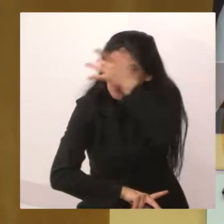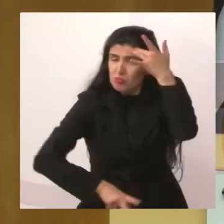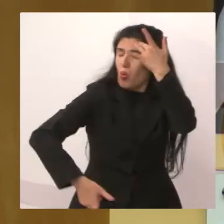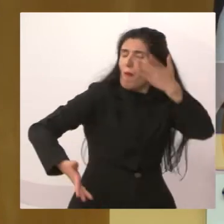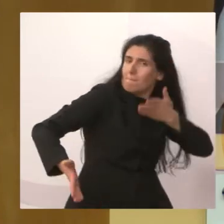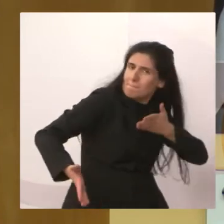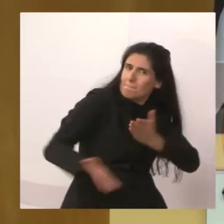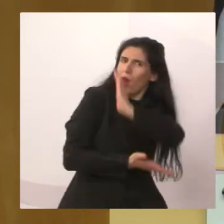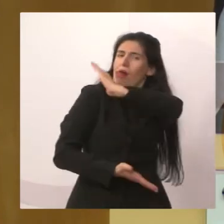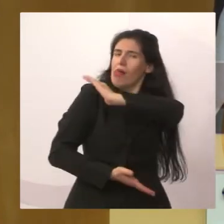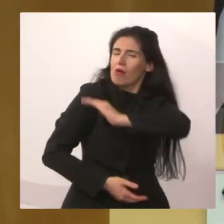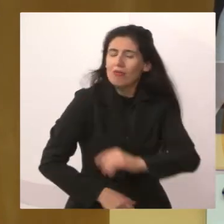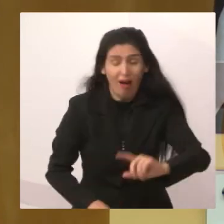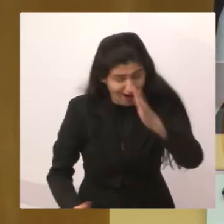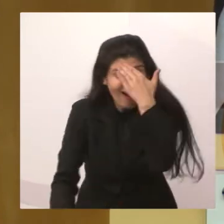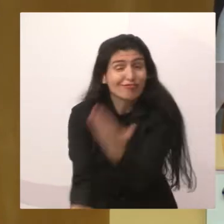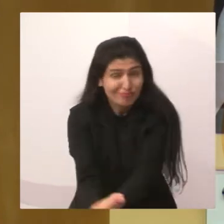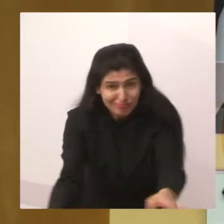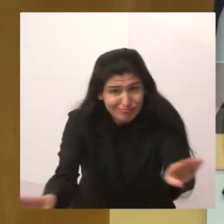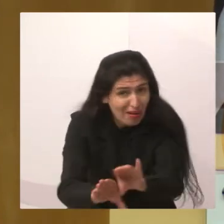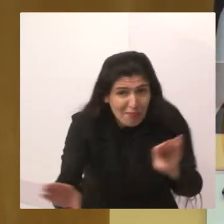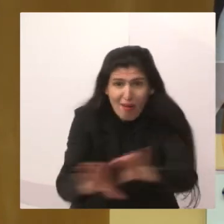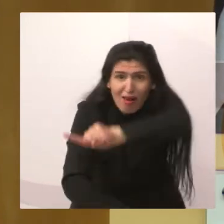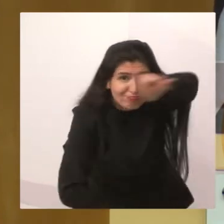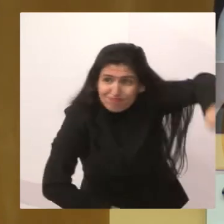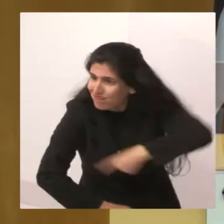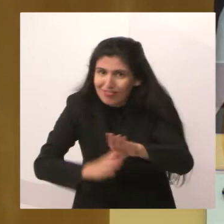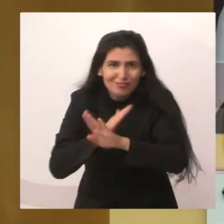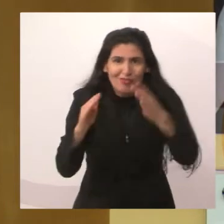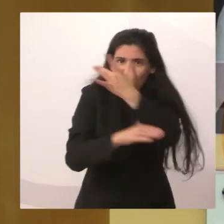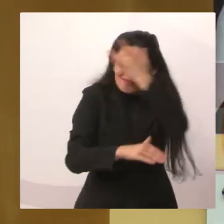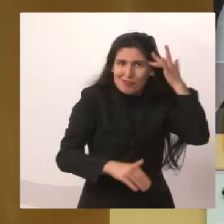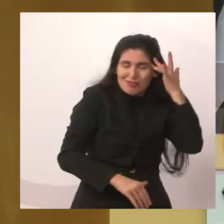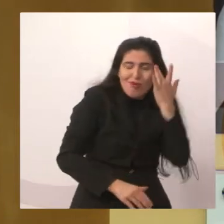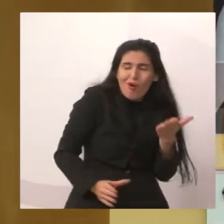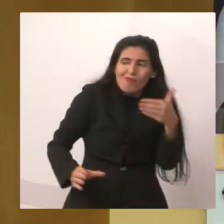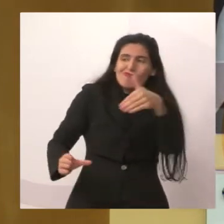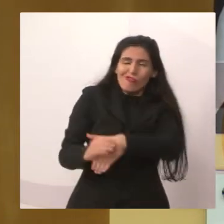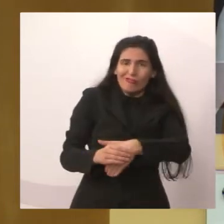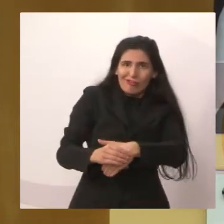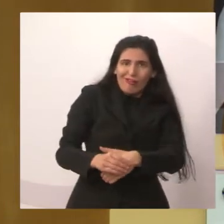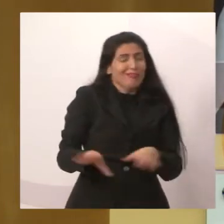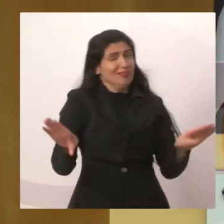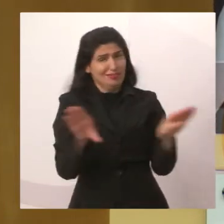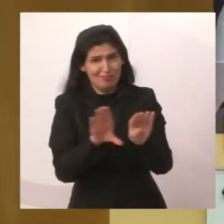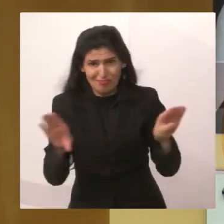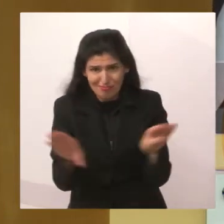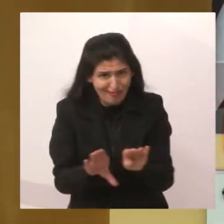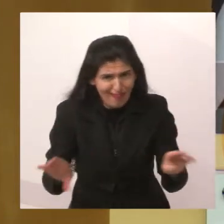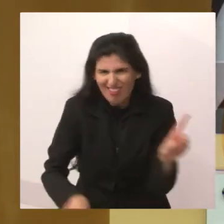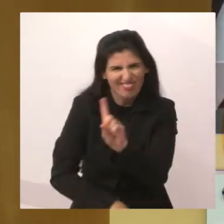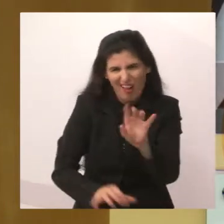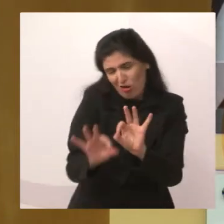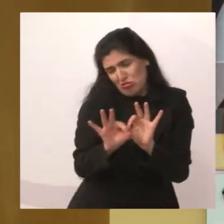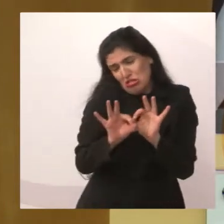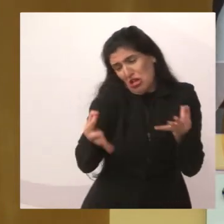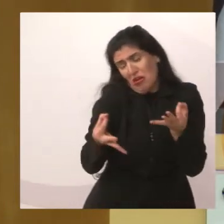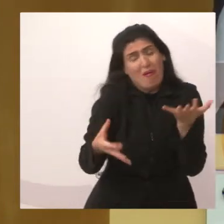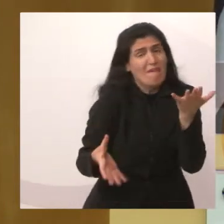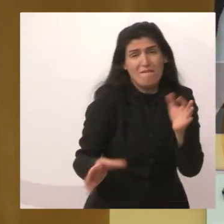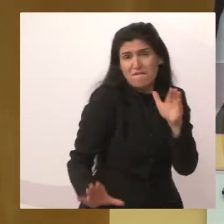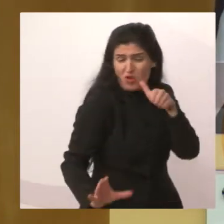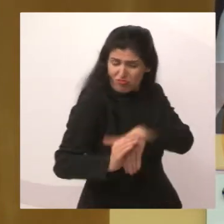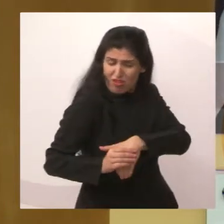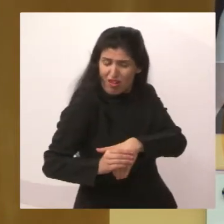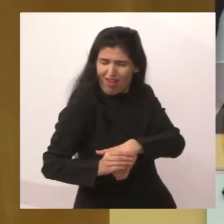aprovado. Acredito também que todos aqui deveriam votar da mesma forma, não simplesmente votar